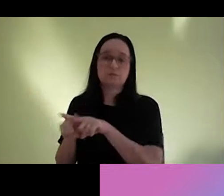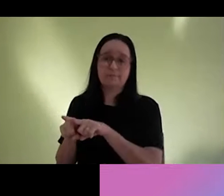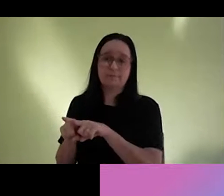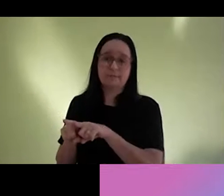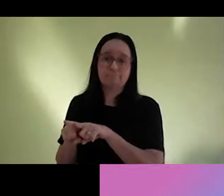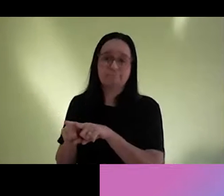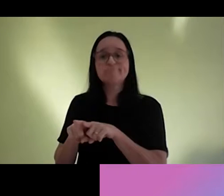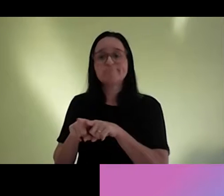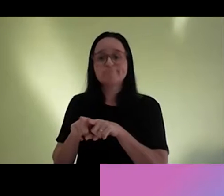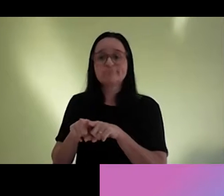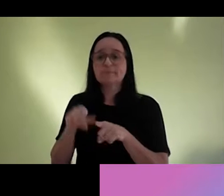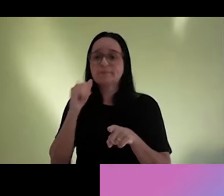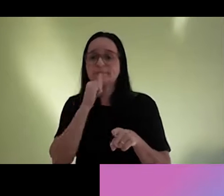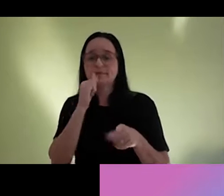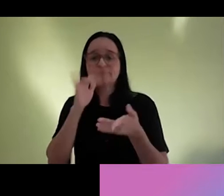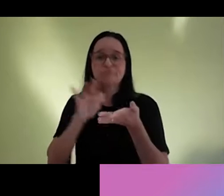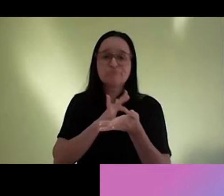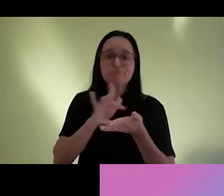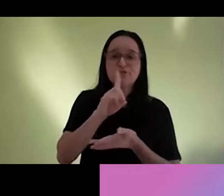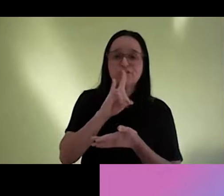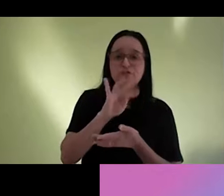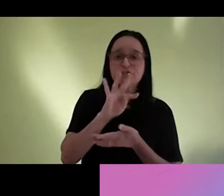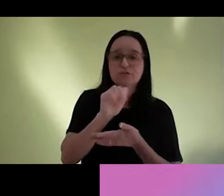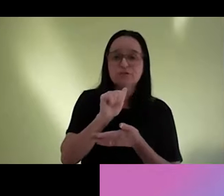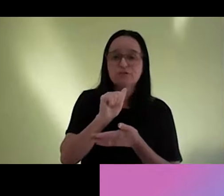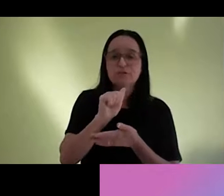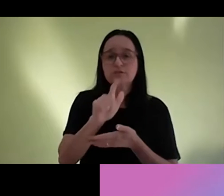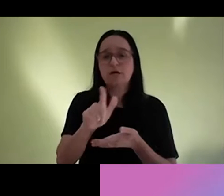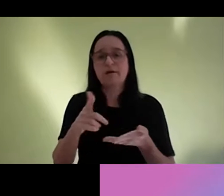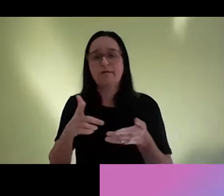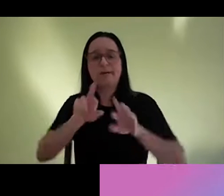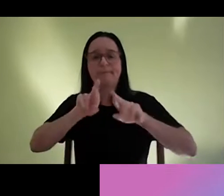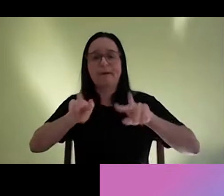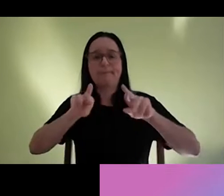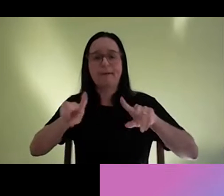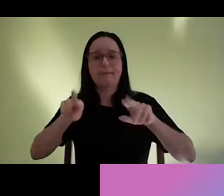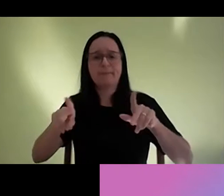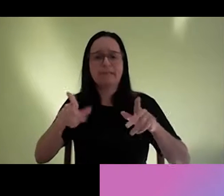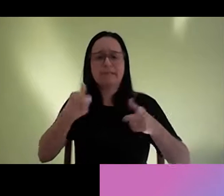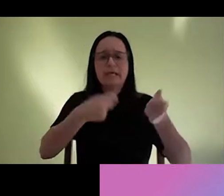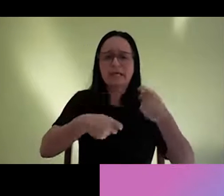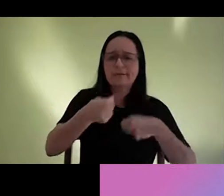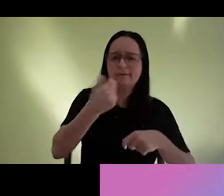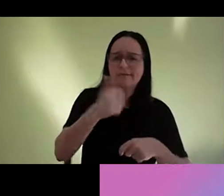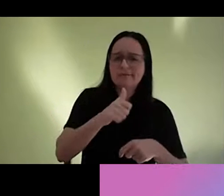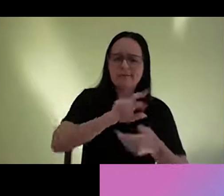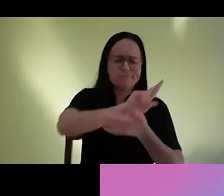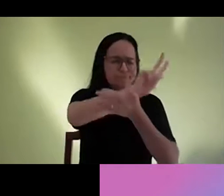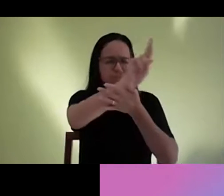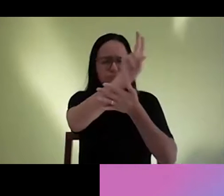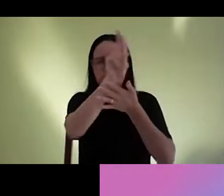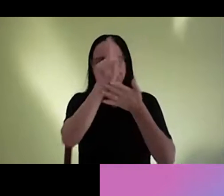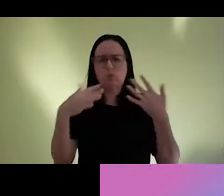tem a área de digital tem a parte de design de UX de UI tem analista de negócio tem nossa uma